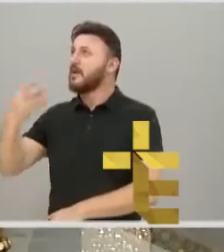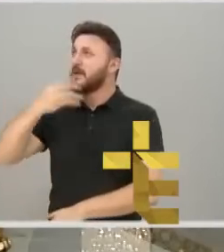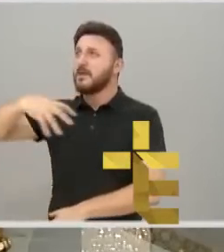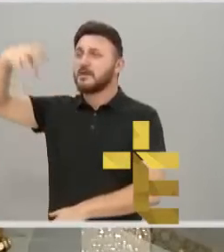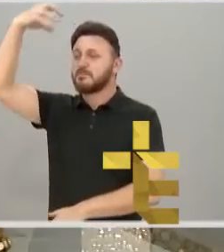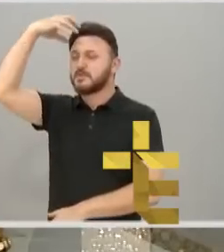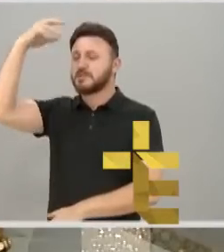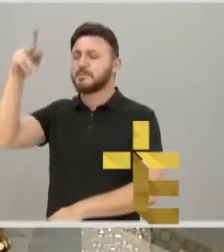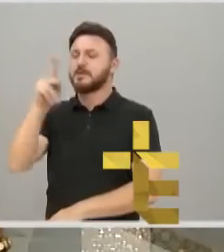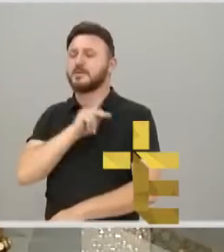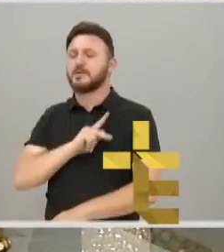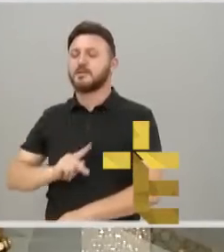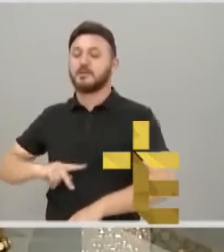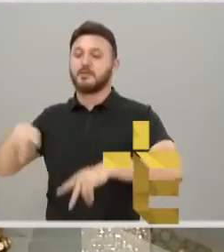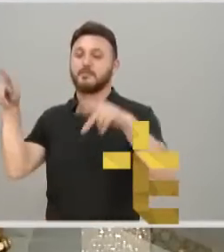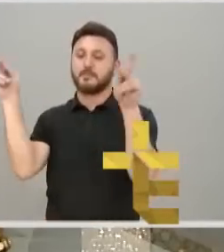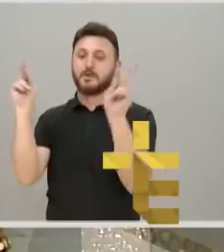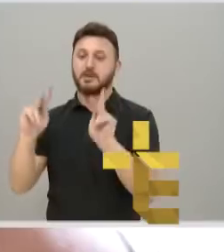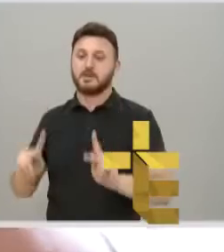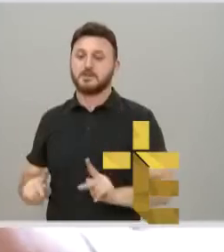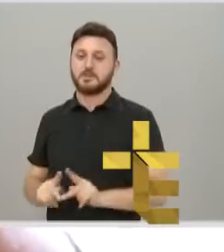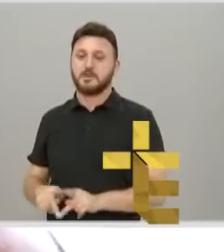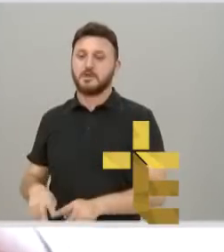da paz, príncipe da paz,